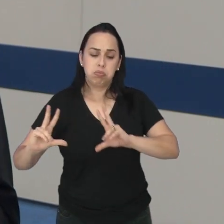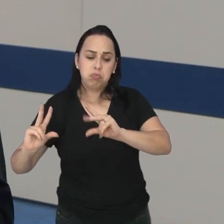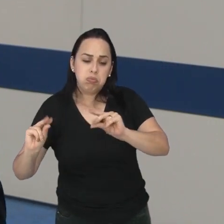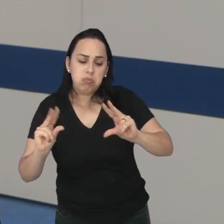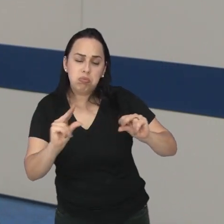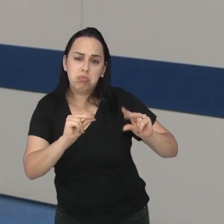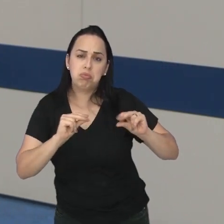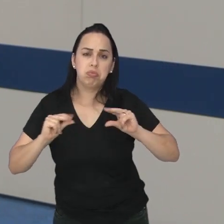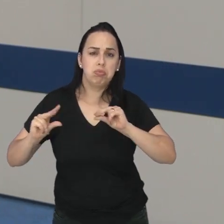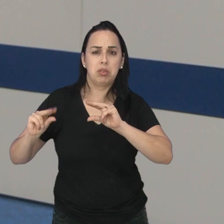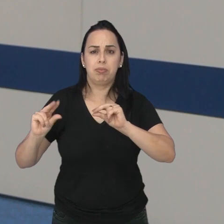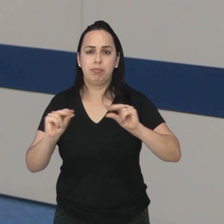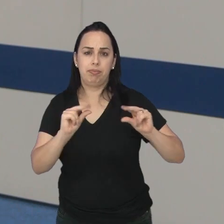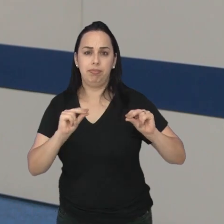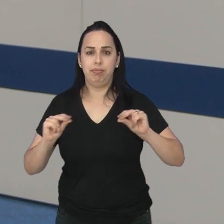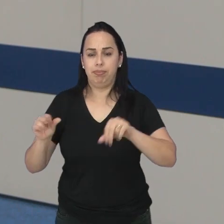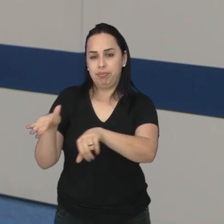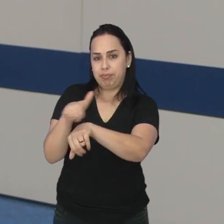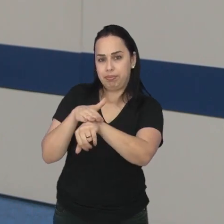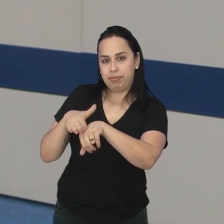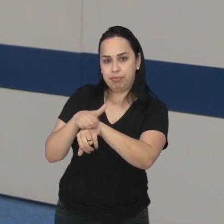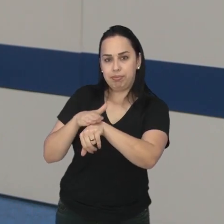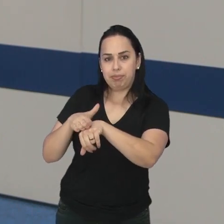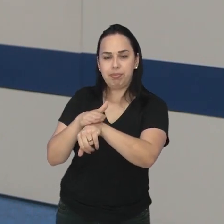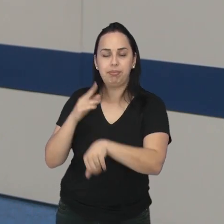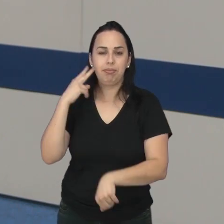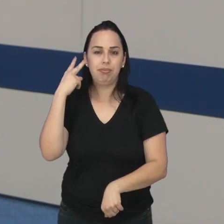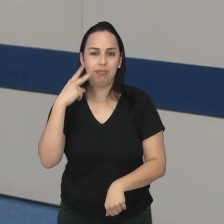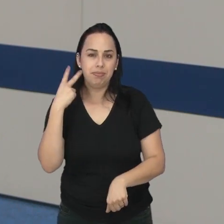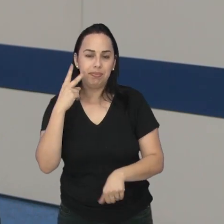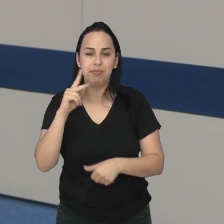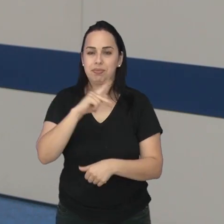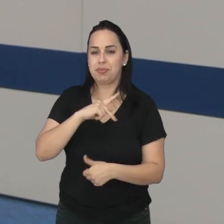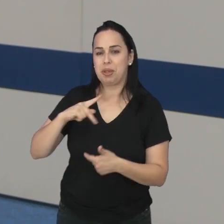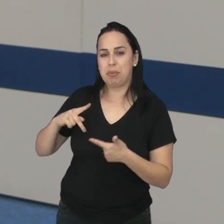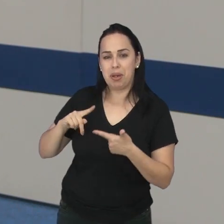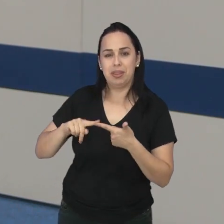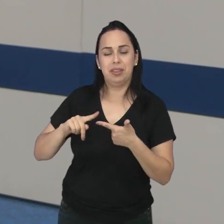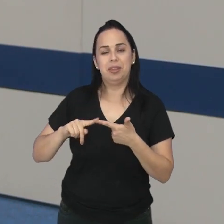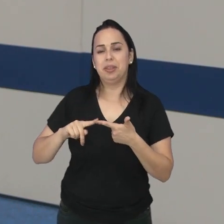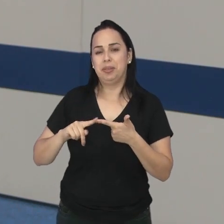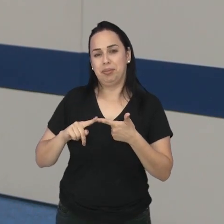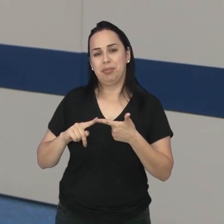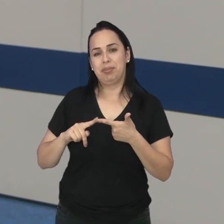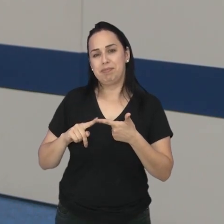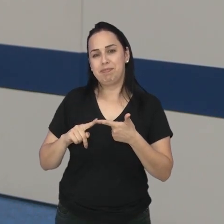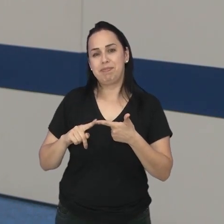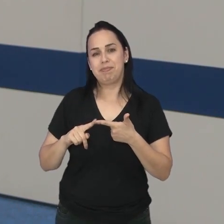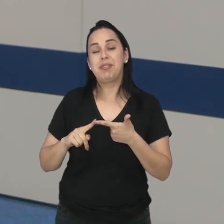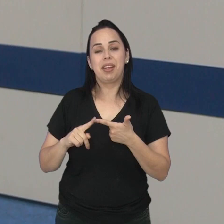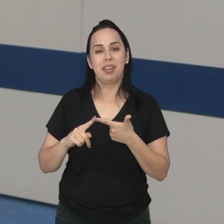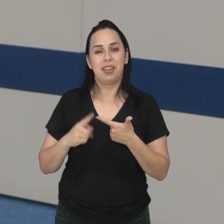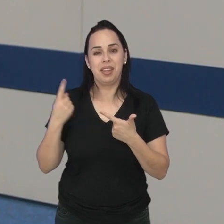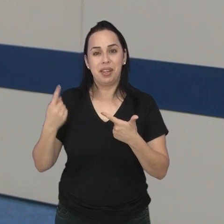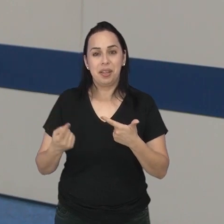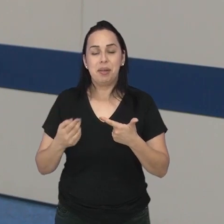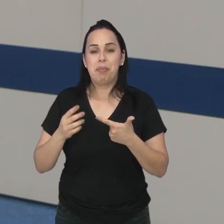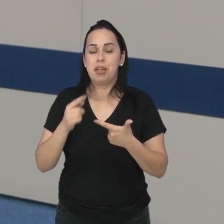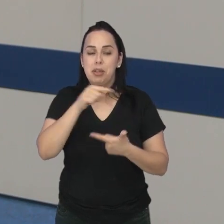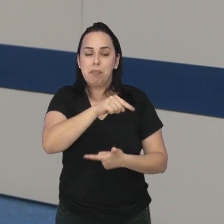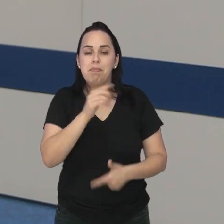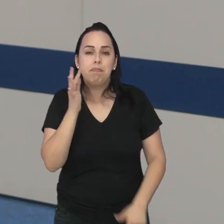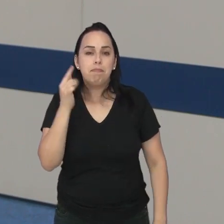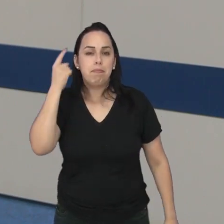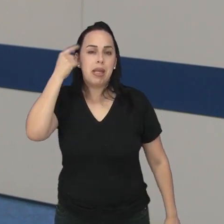eles conhecer a Câmara Municipal, de conversar com o vereador, conversar com o presidente. Isso aí pode levar-se alguma coisa